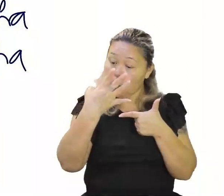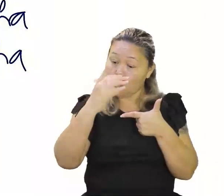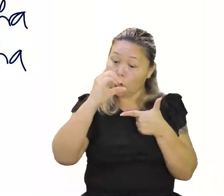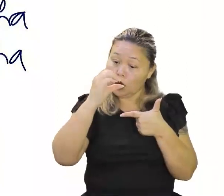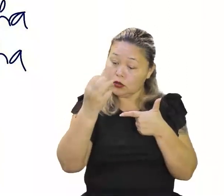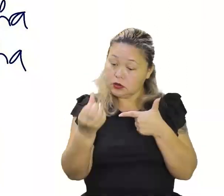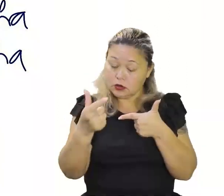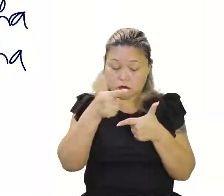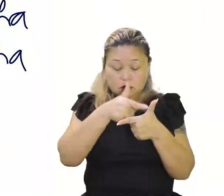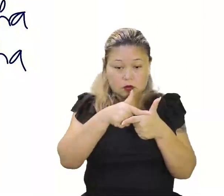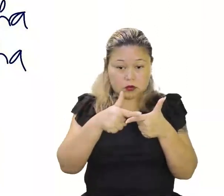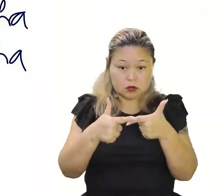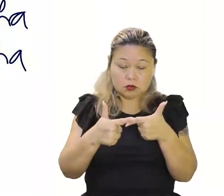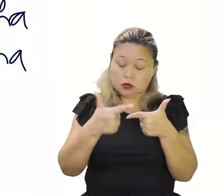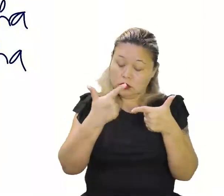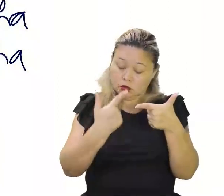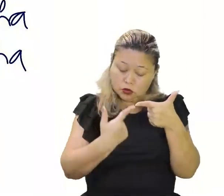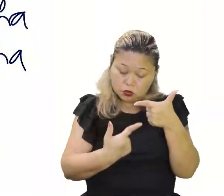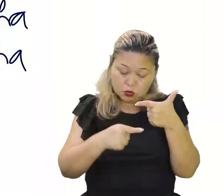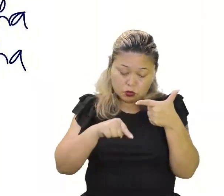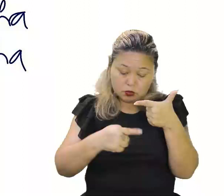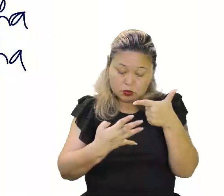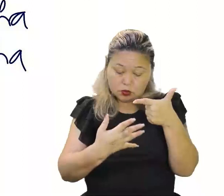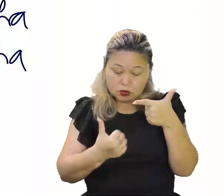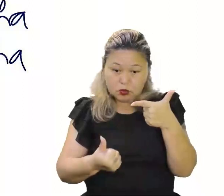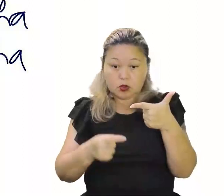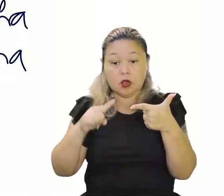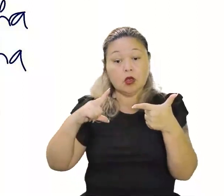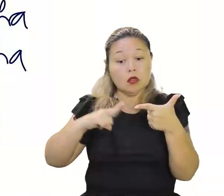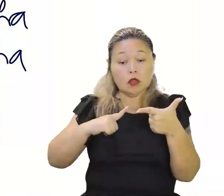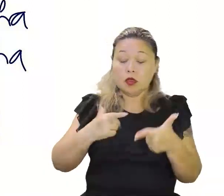2,42. Quando você divide aí, você tem